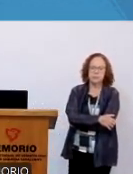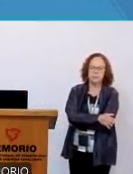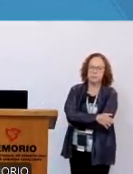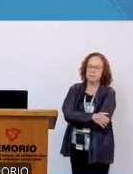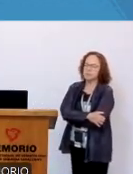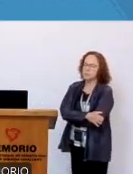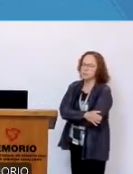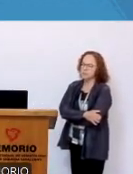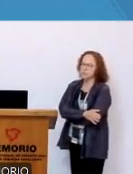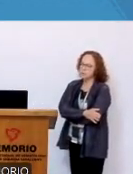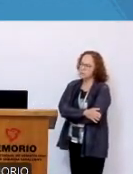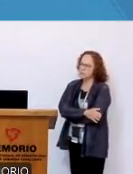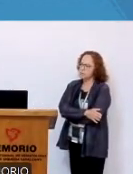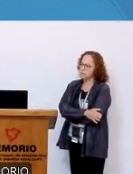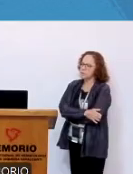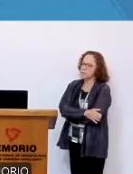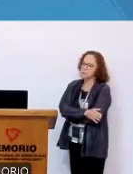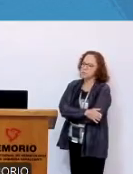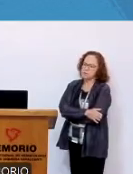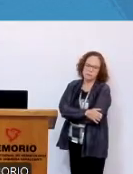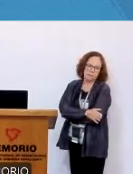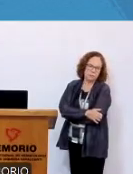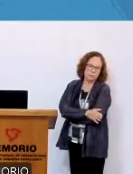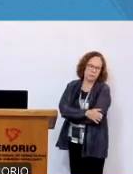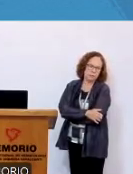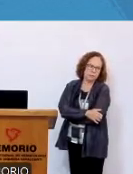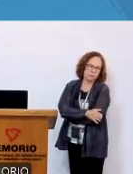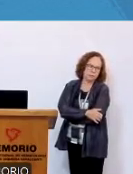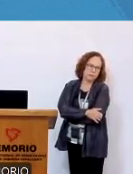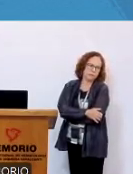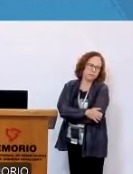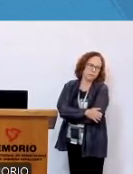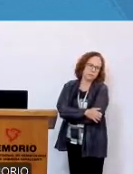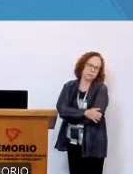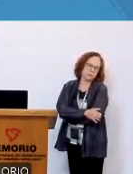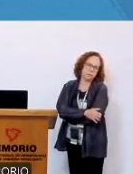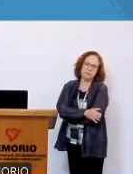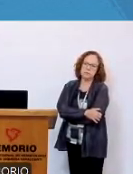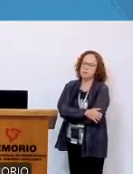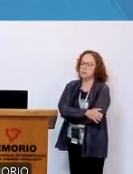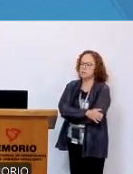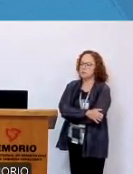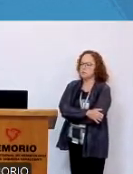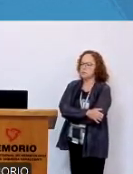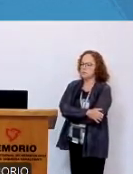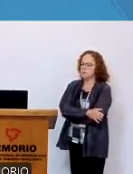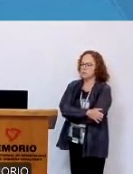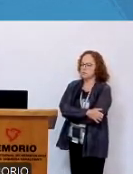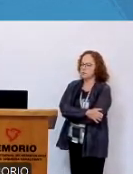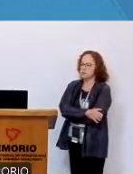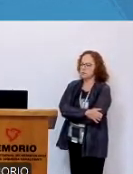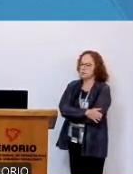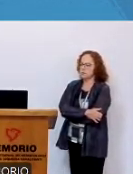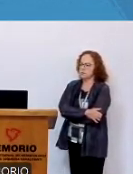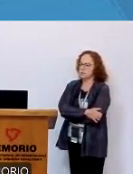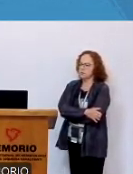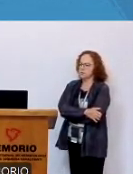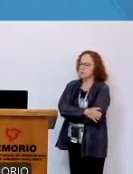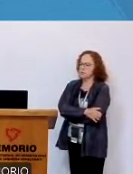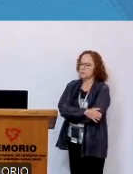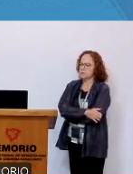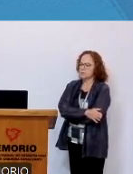né? E acho que isso a gente deve tentar manter de toda forma. Porém, agora a gente tem essa questão colocada